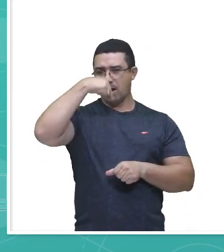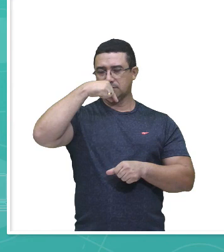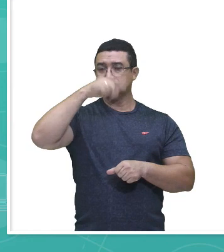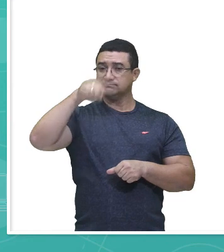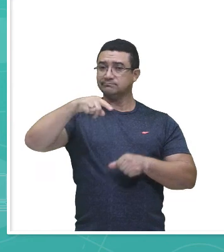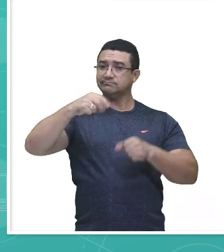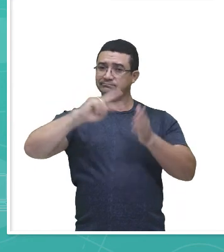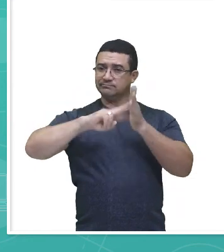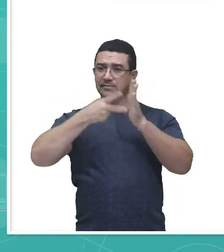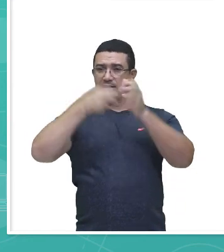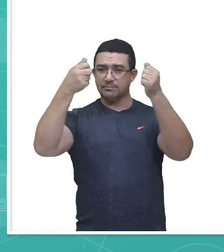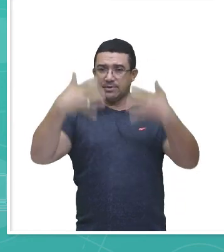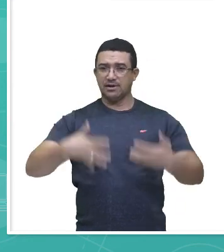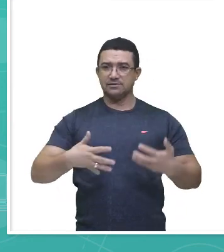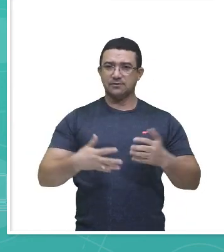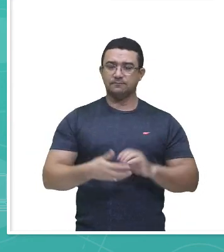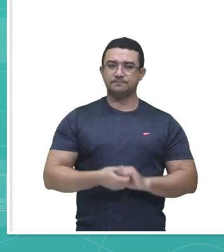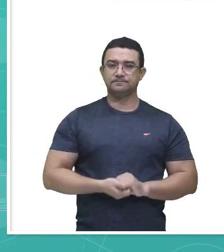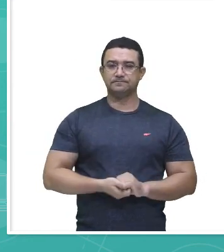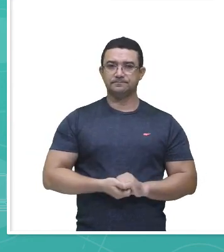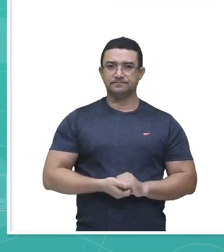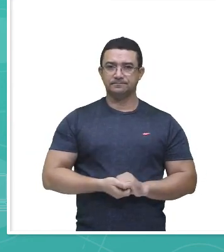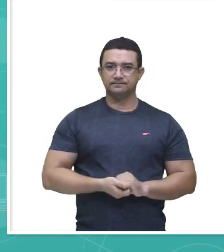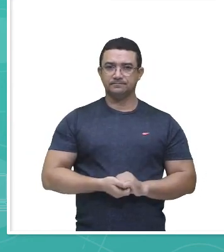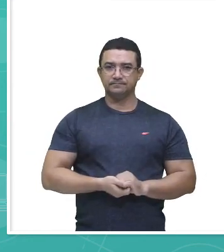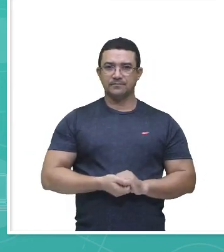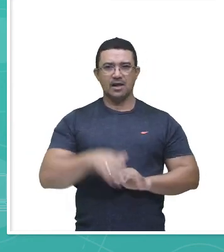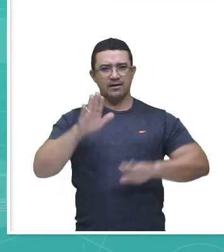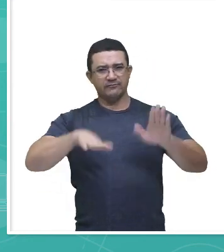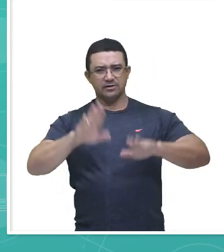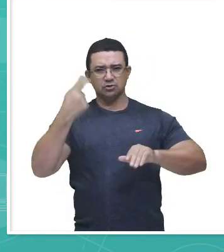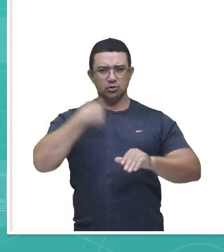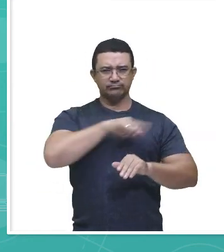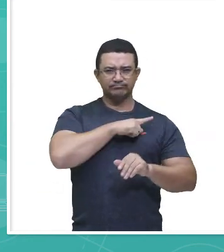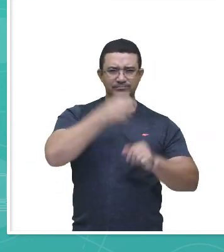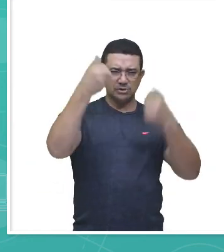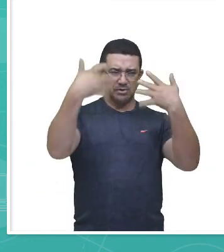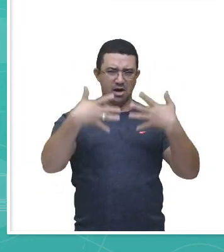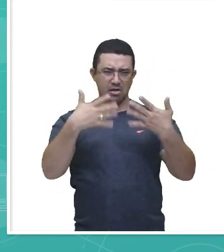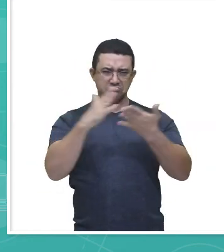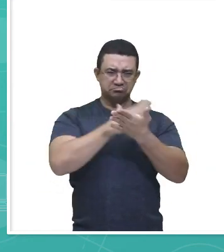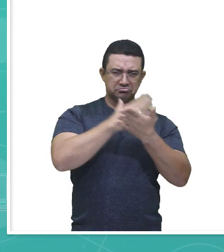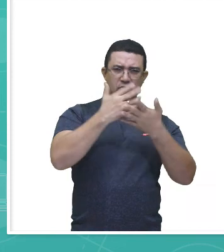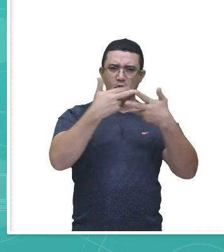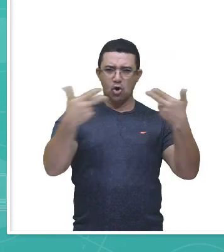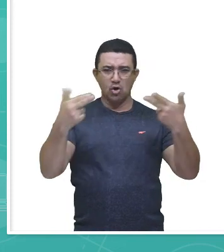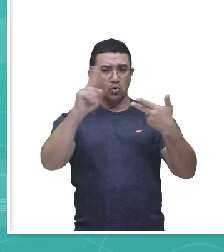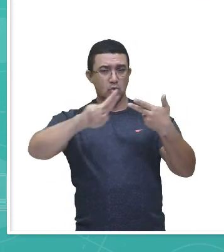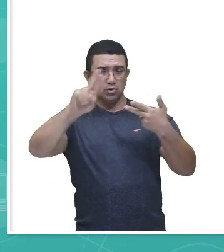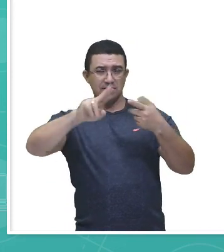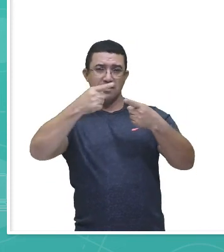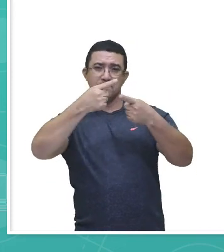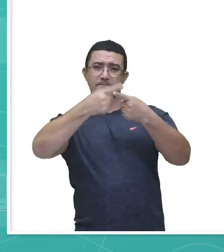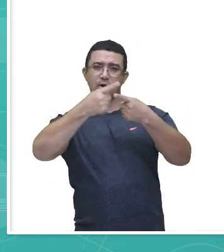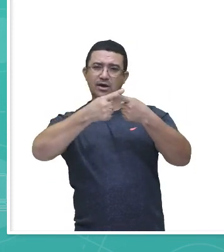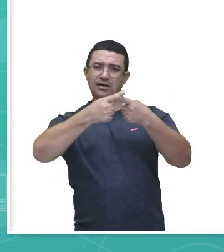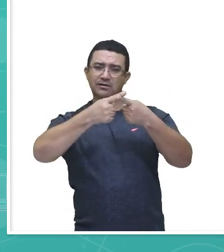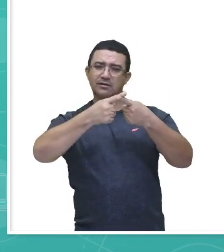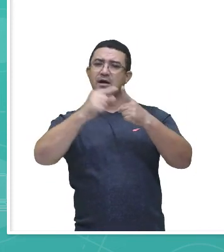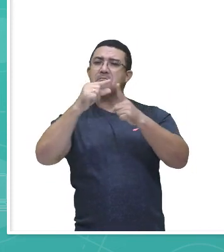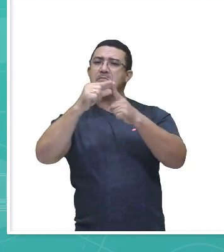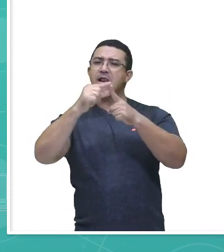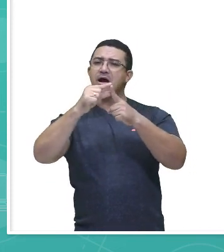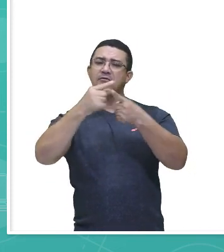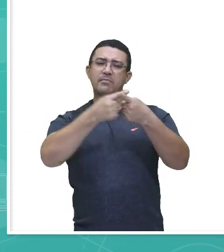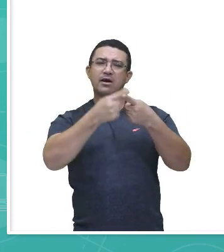explicar, geralmente, quando a gente vai explicar algo, a gente usa o porquê, né? Olha, eu não fui em